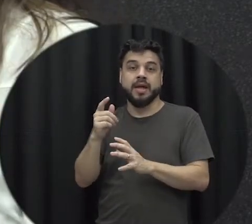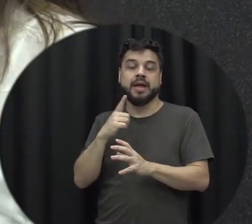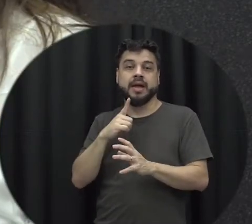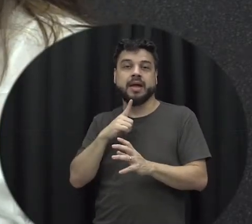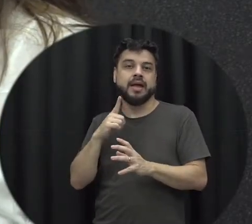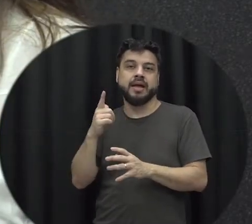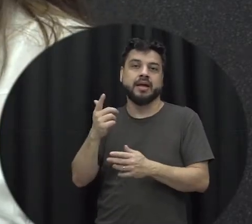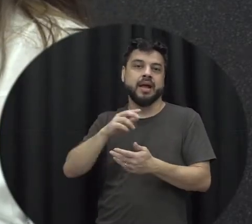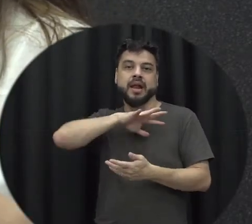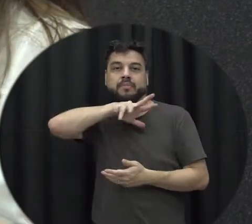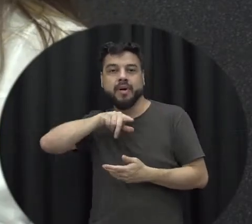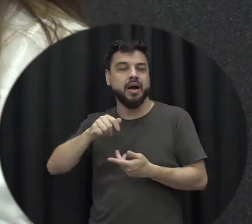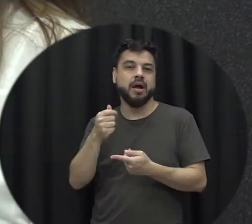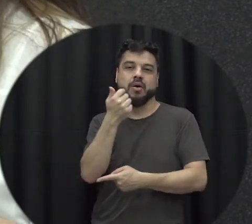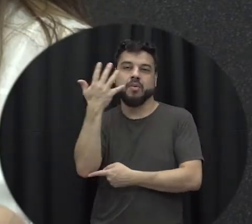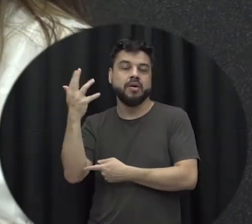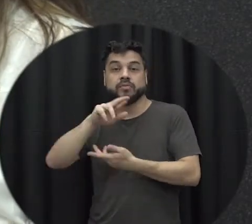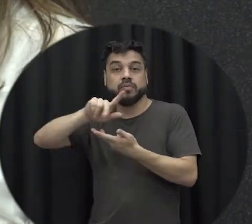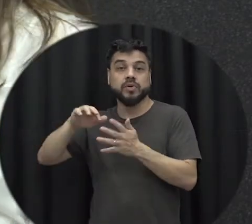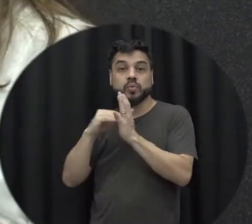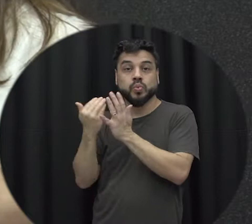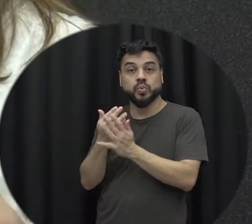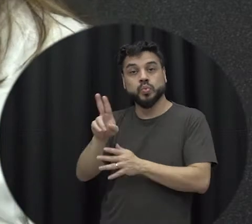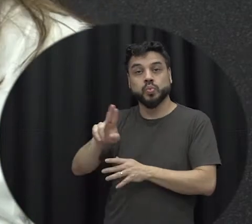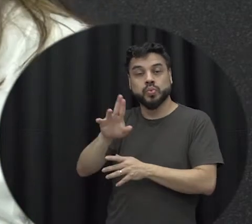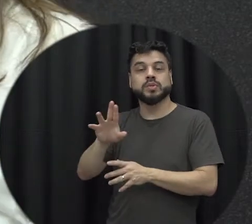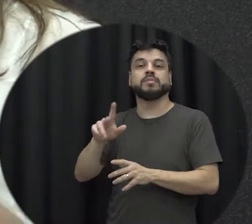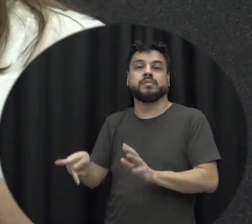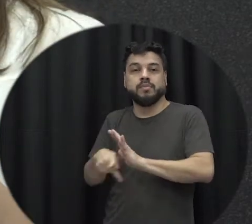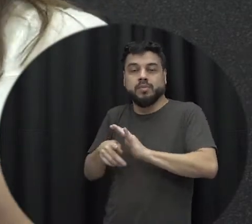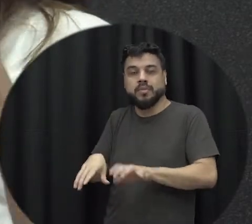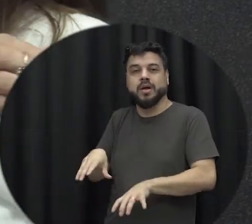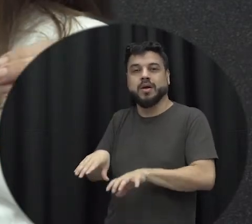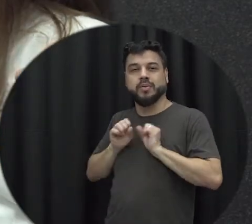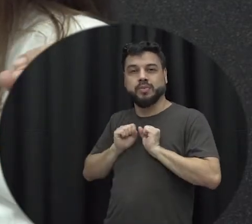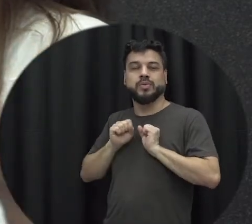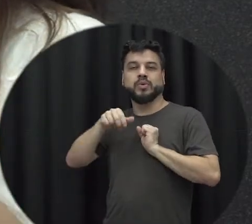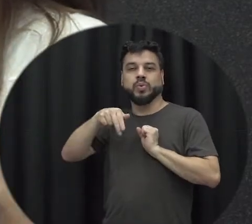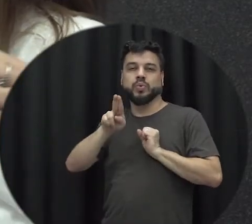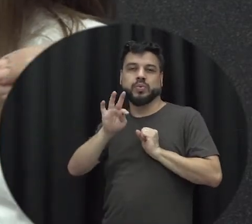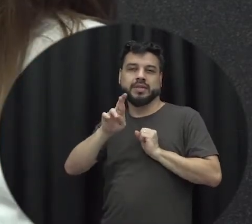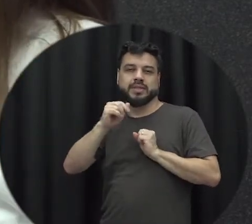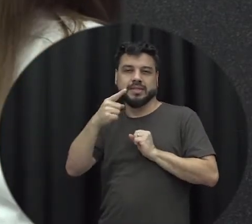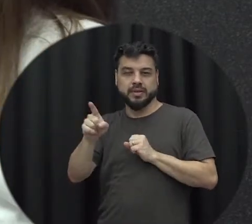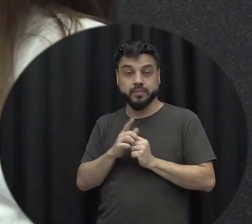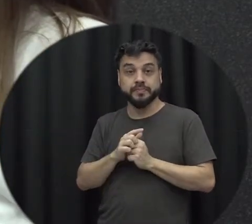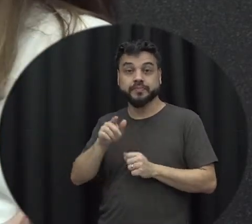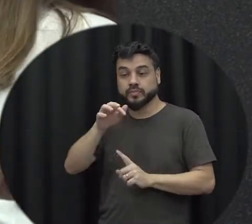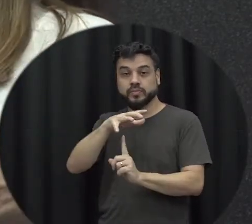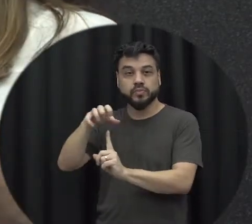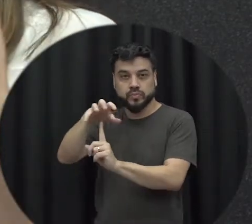animais conseguem utilizar para nutrição. Então, para o fungo crescer, ele quebra essa molécula em vários